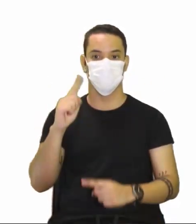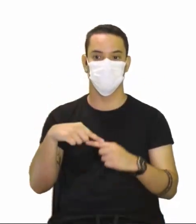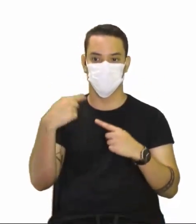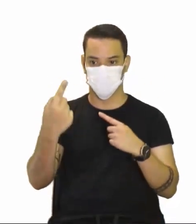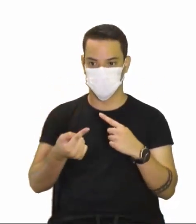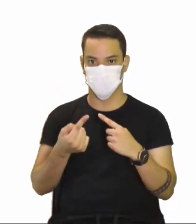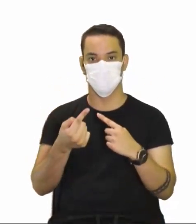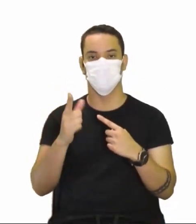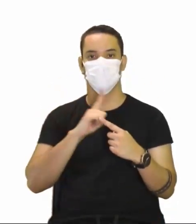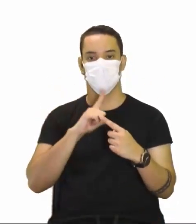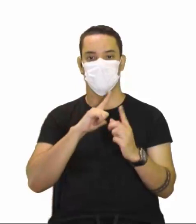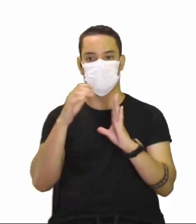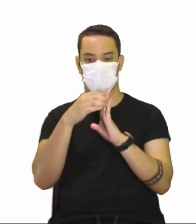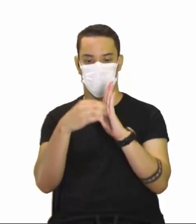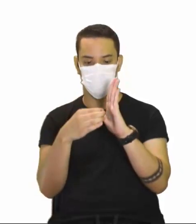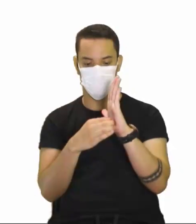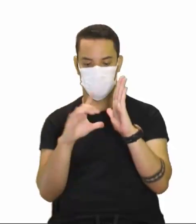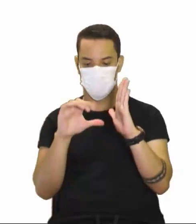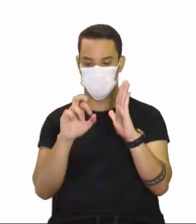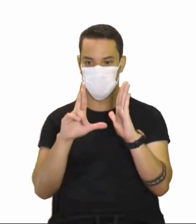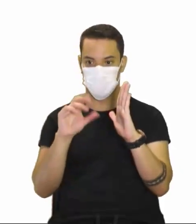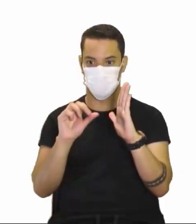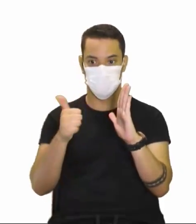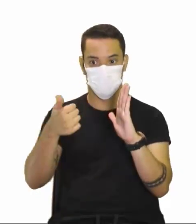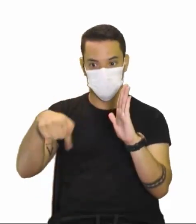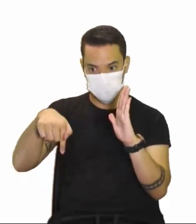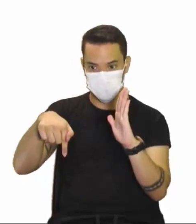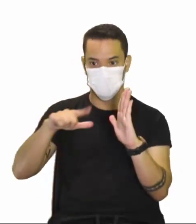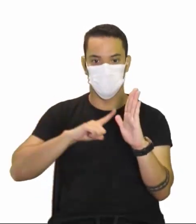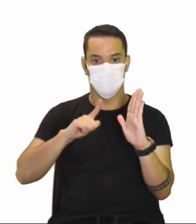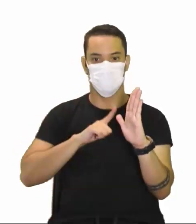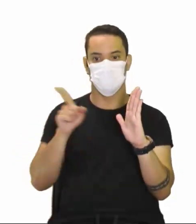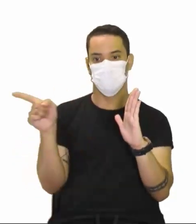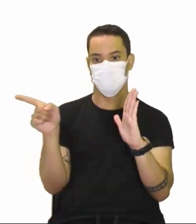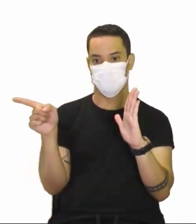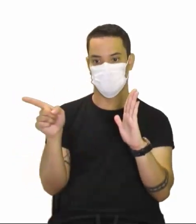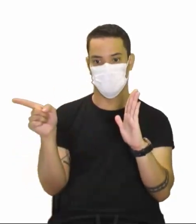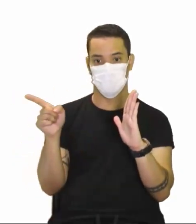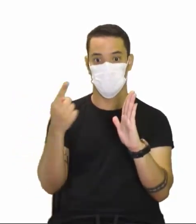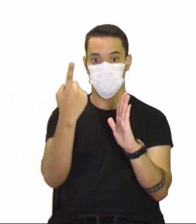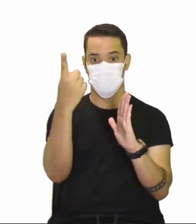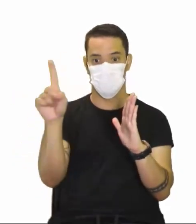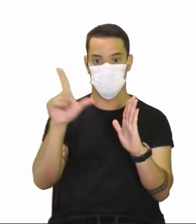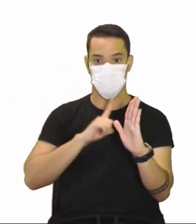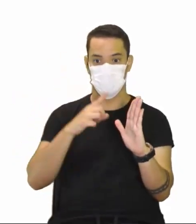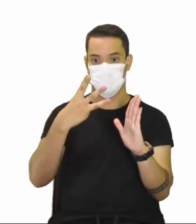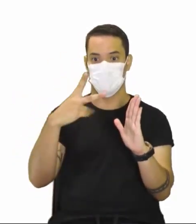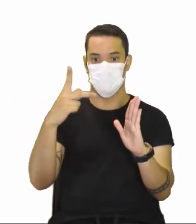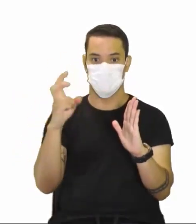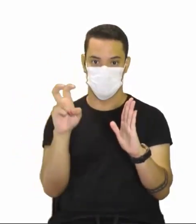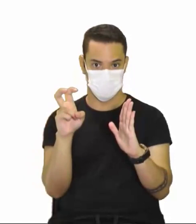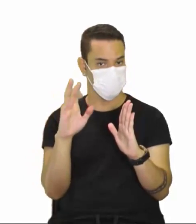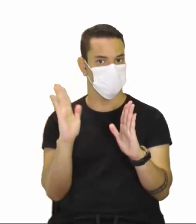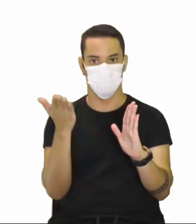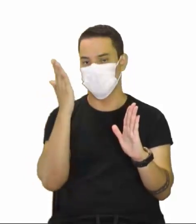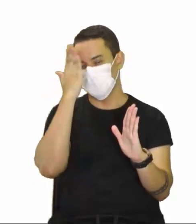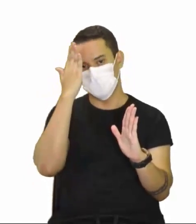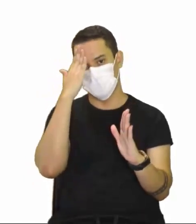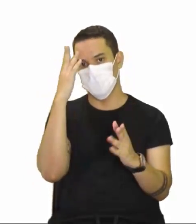sequência, o cloro, com o número atômico 17, ele 3P5. O último elétron dele é o 3P5, é o